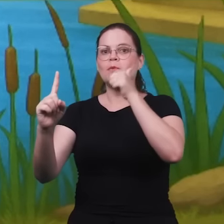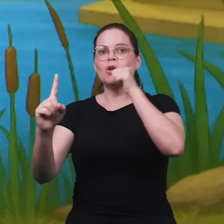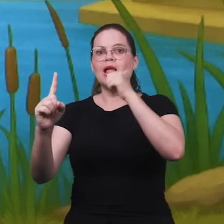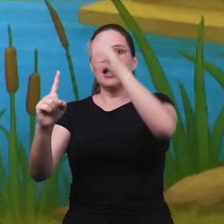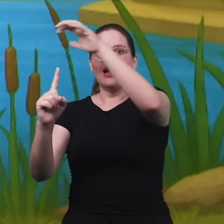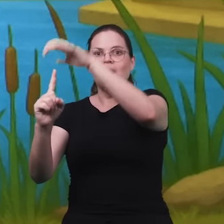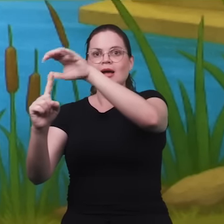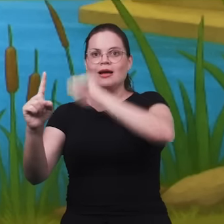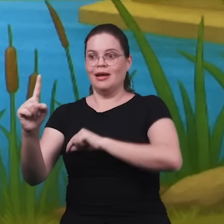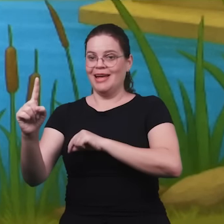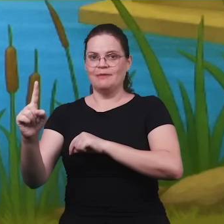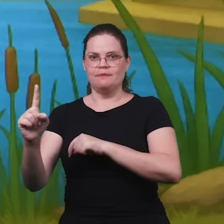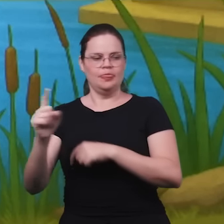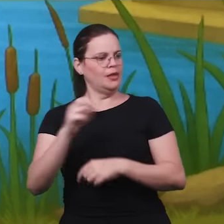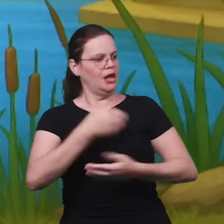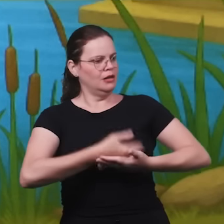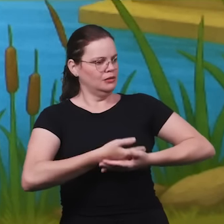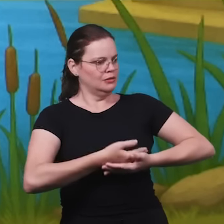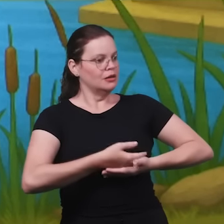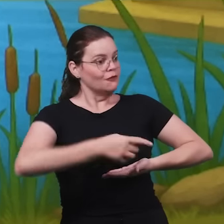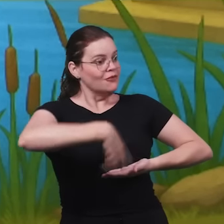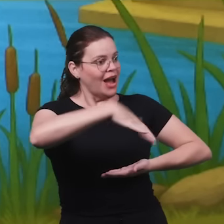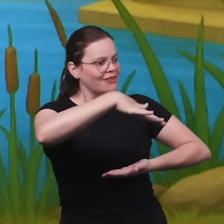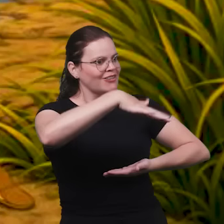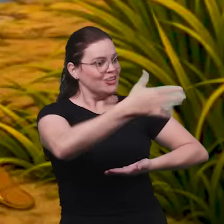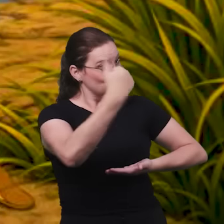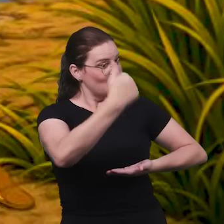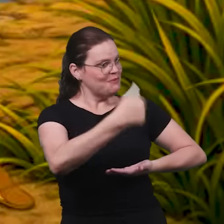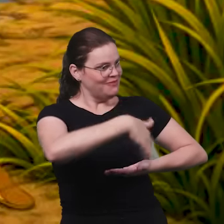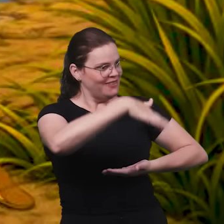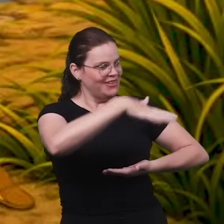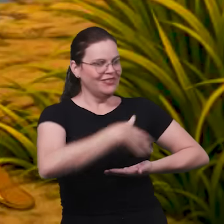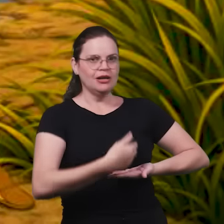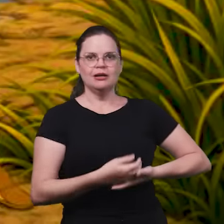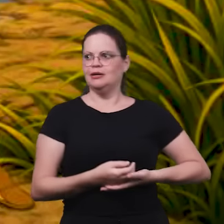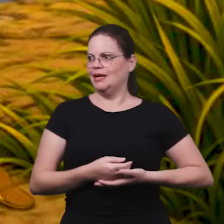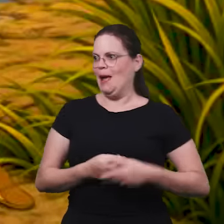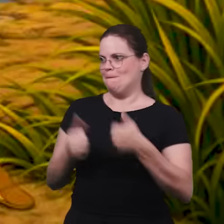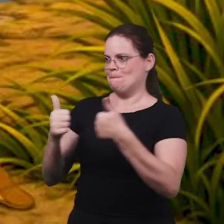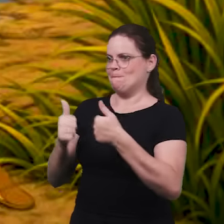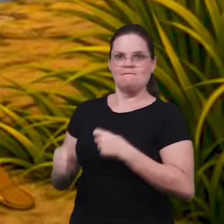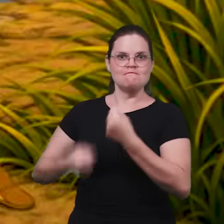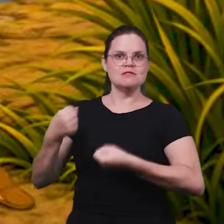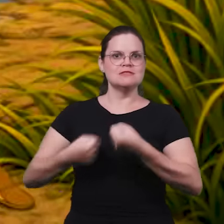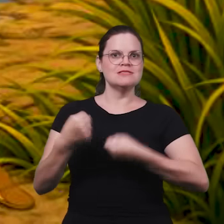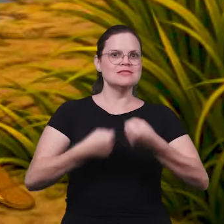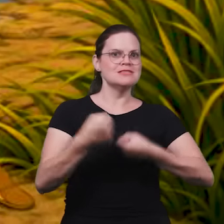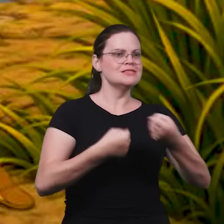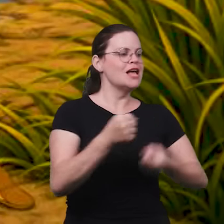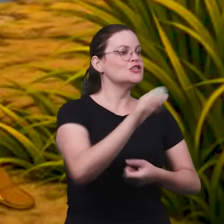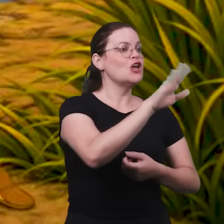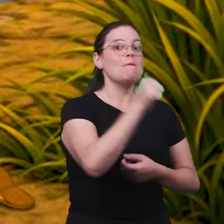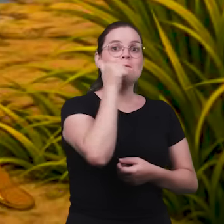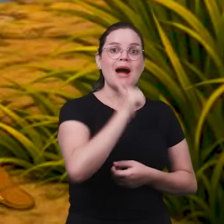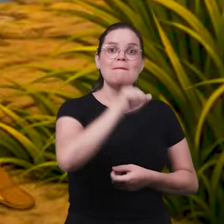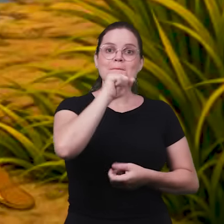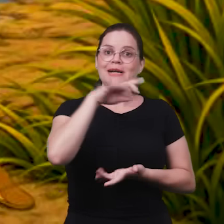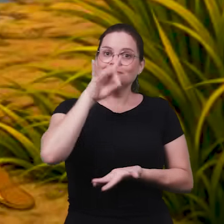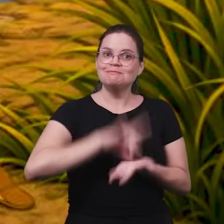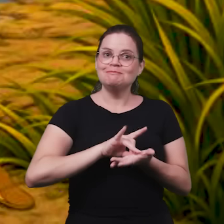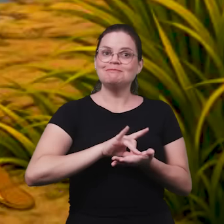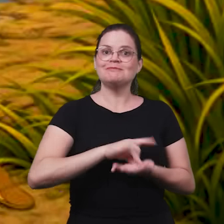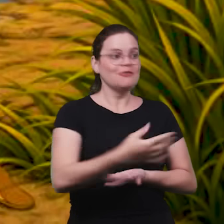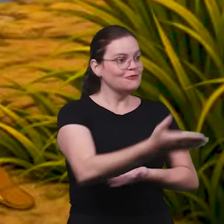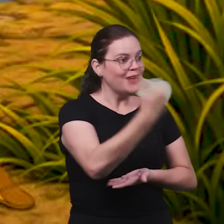A filha de Faraó respondeu: vai! E Miriam foi correndo chamar sua mãe, e